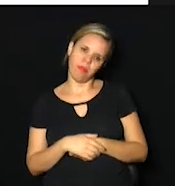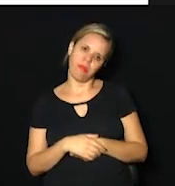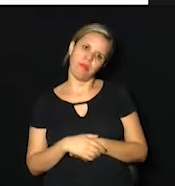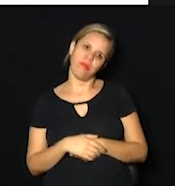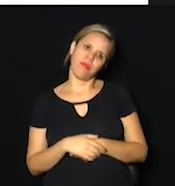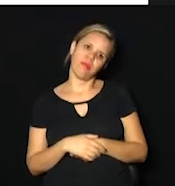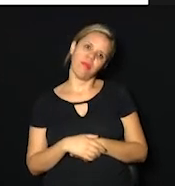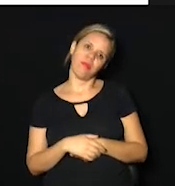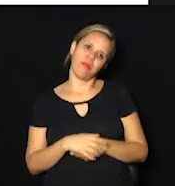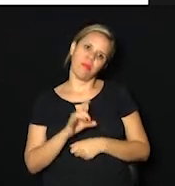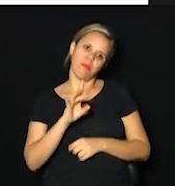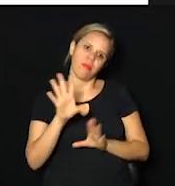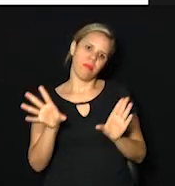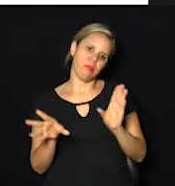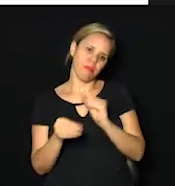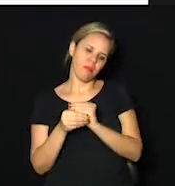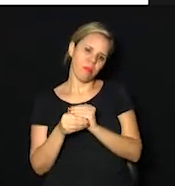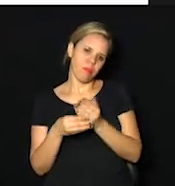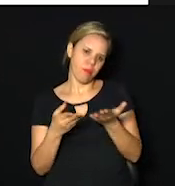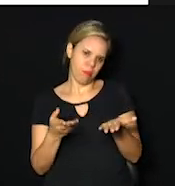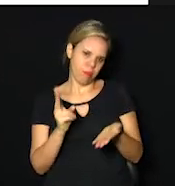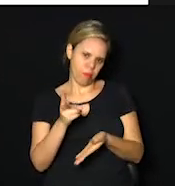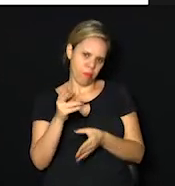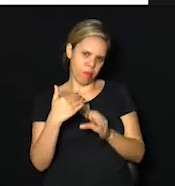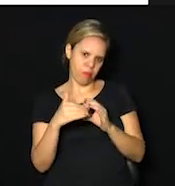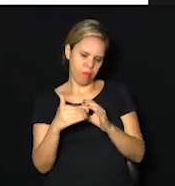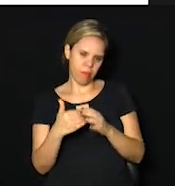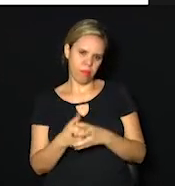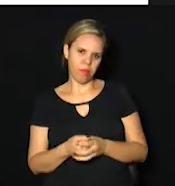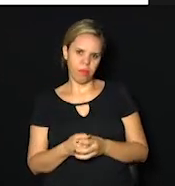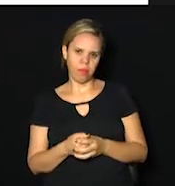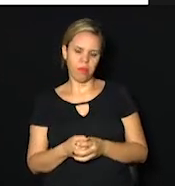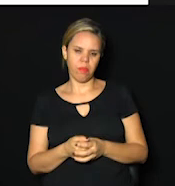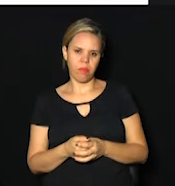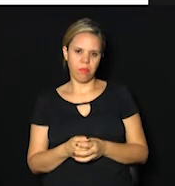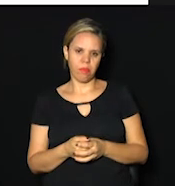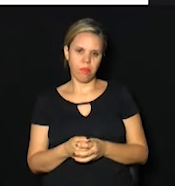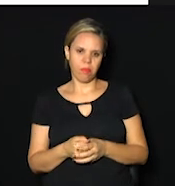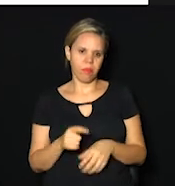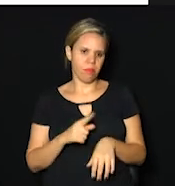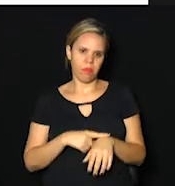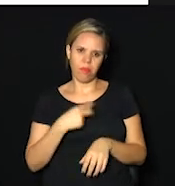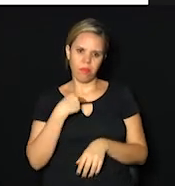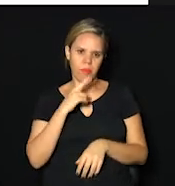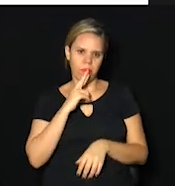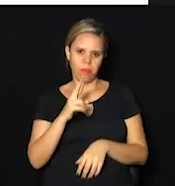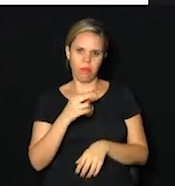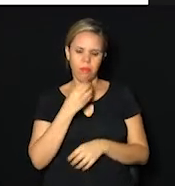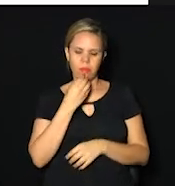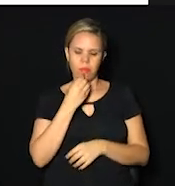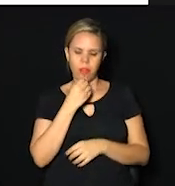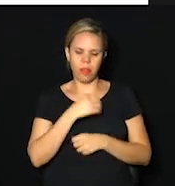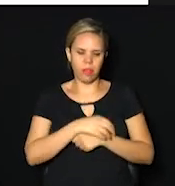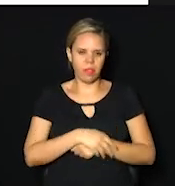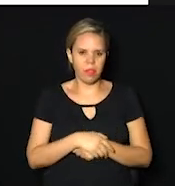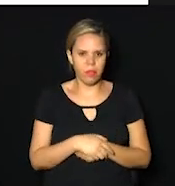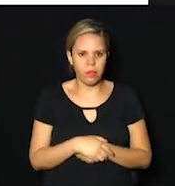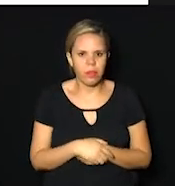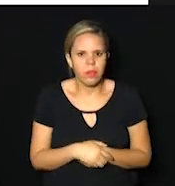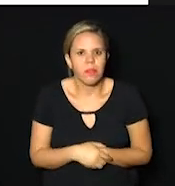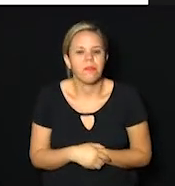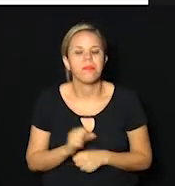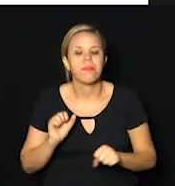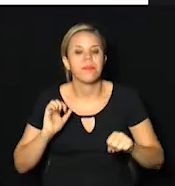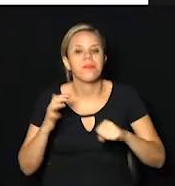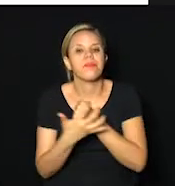só para concluir, e aí vocês podem continuar mandando, gente, que a gente vai concluir e aí não vai dar mais para responder. E a Covid-19,